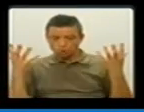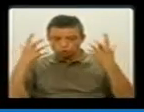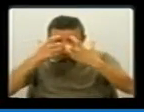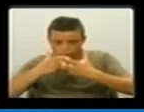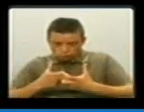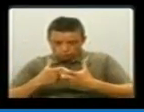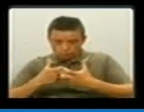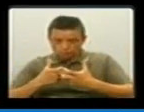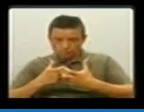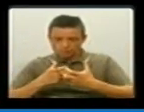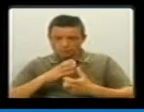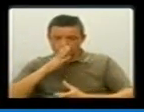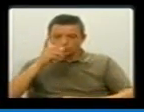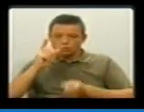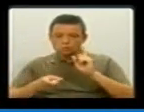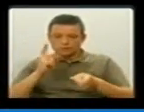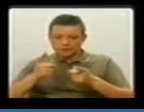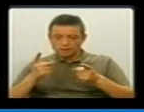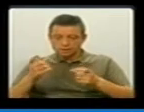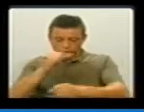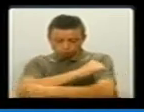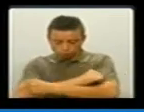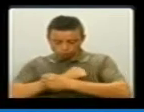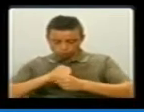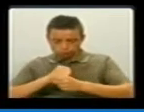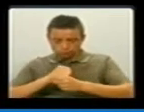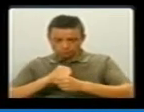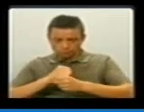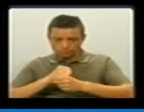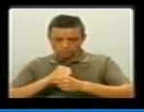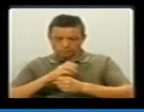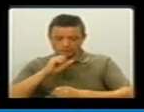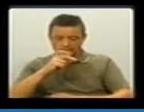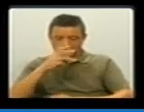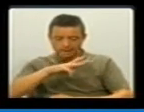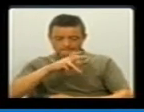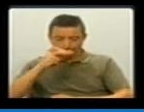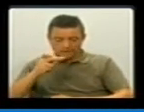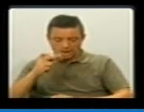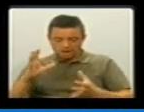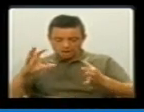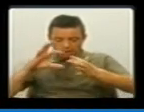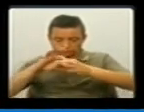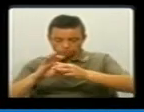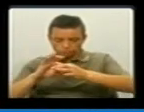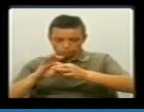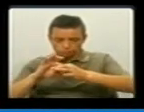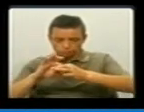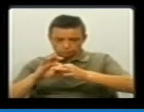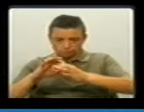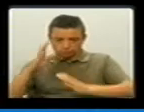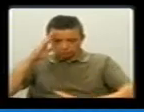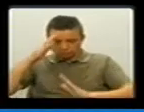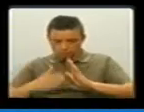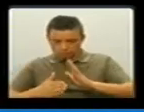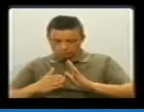então começar por descodificar o que são estas explosões de raios gama. Ora, estão associadas sobretudo a eventos